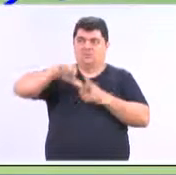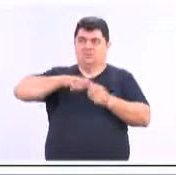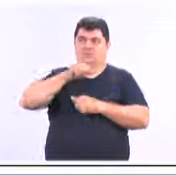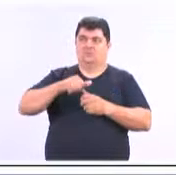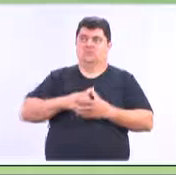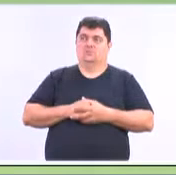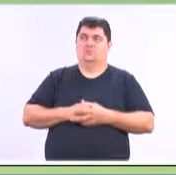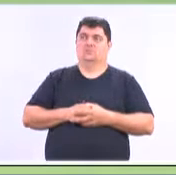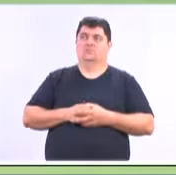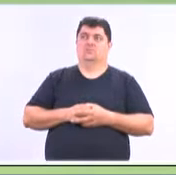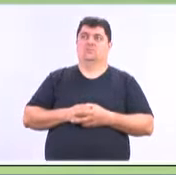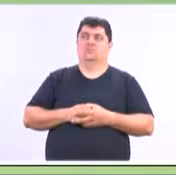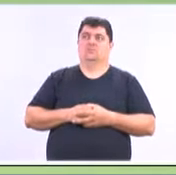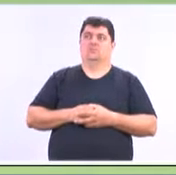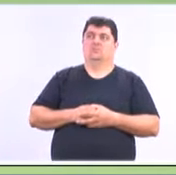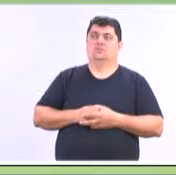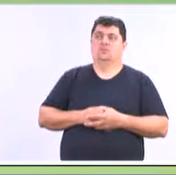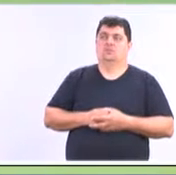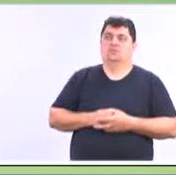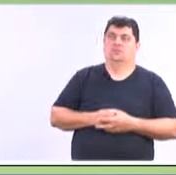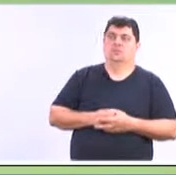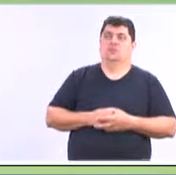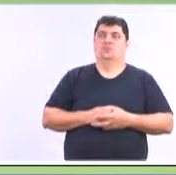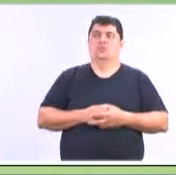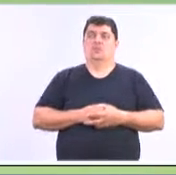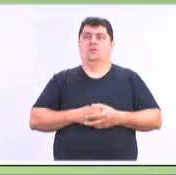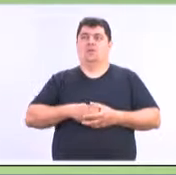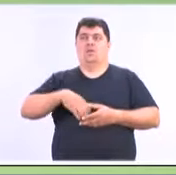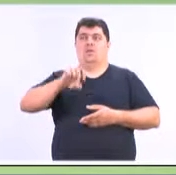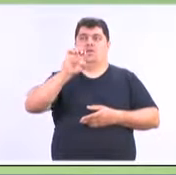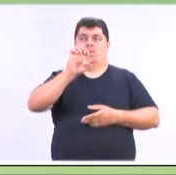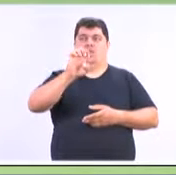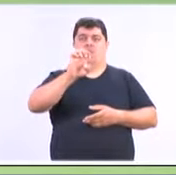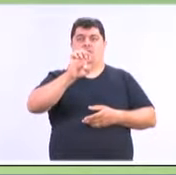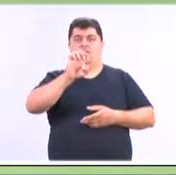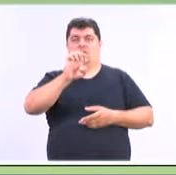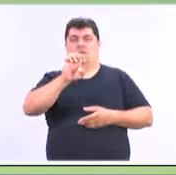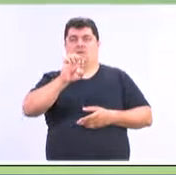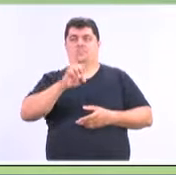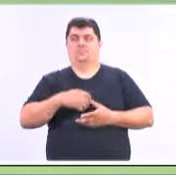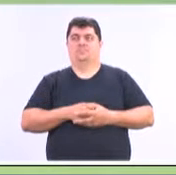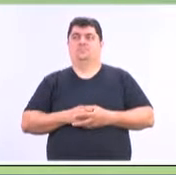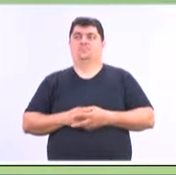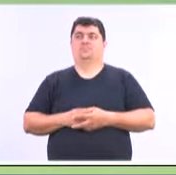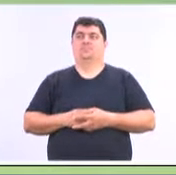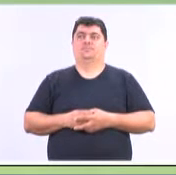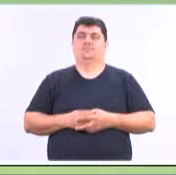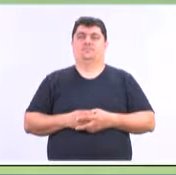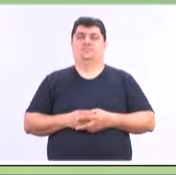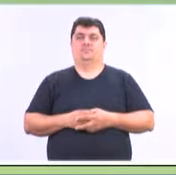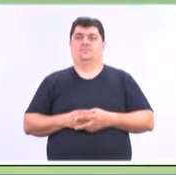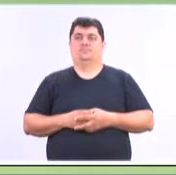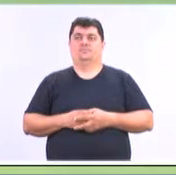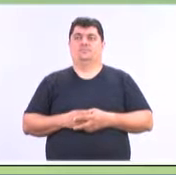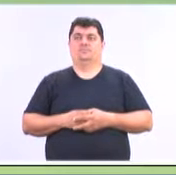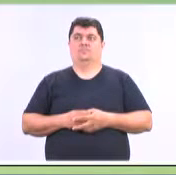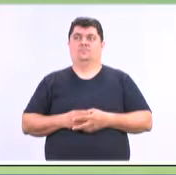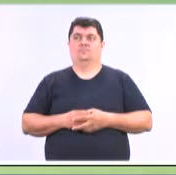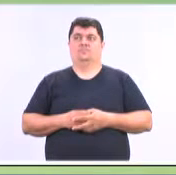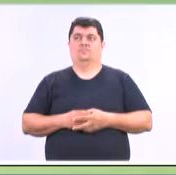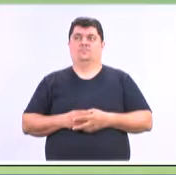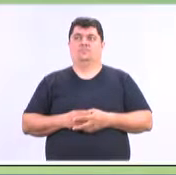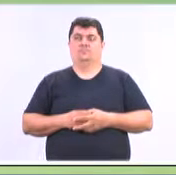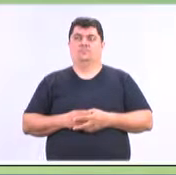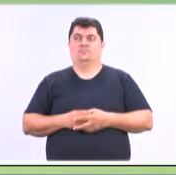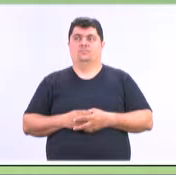resposta? Certa? Letra E. Letra E. Beleza? Podemos passar para o próximo?